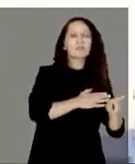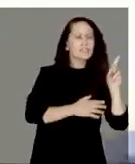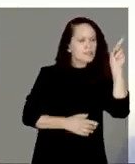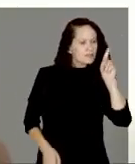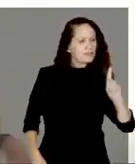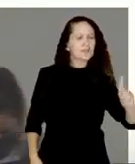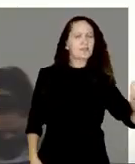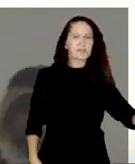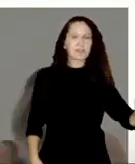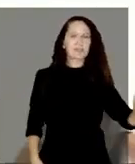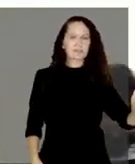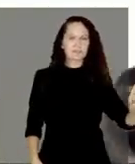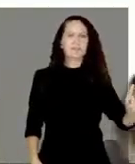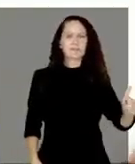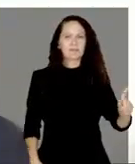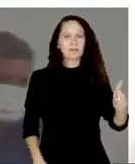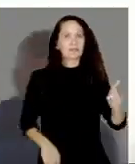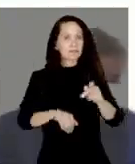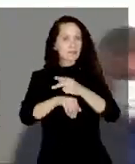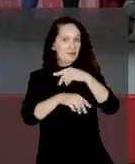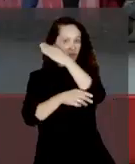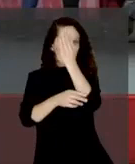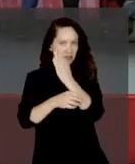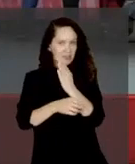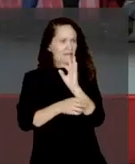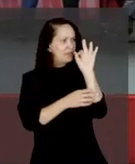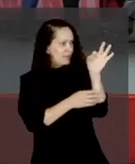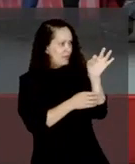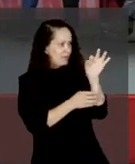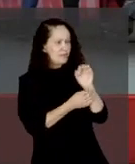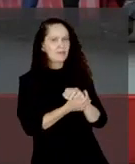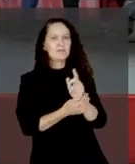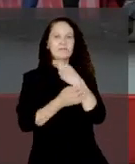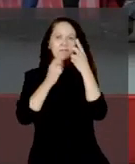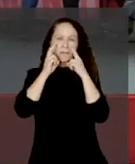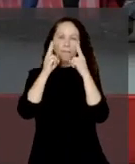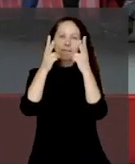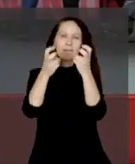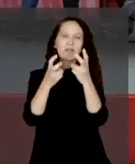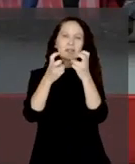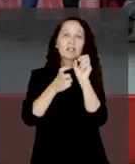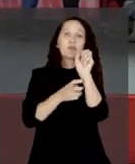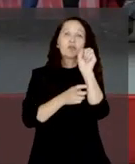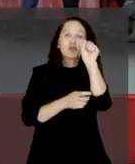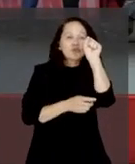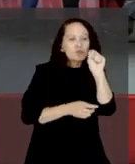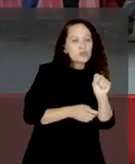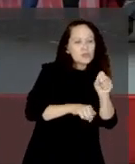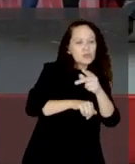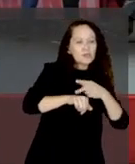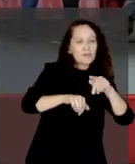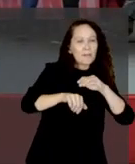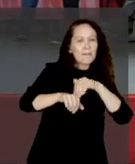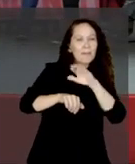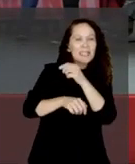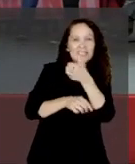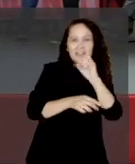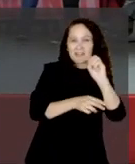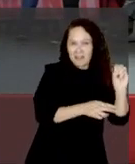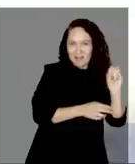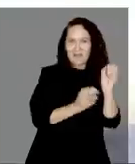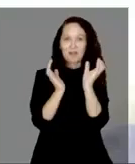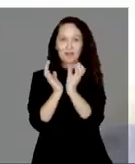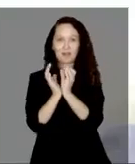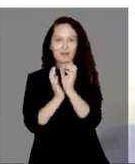justiça, que não fosse assim, que não fosse esse caminho, porque não havia democracia. E é simbólico o lançamento